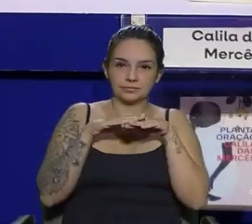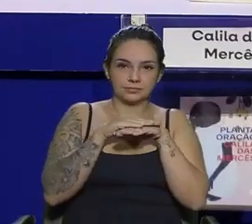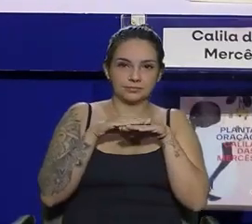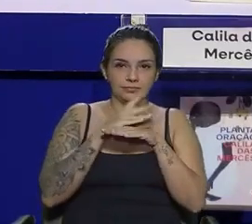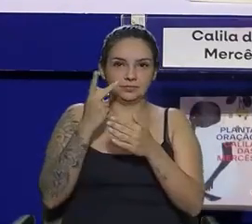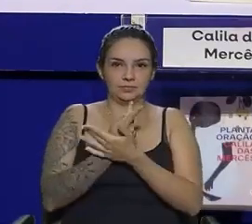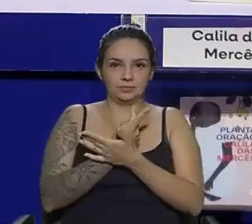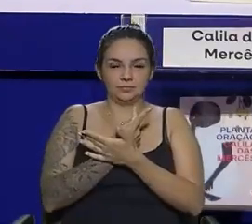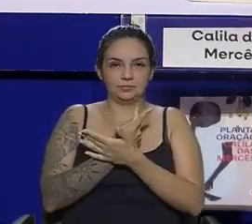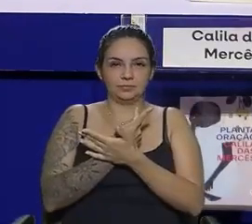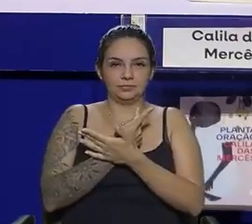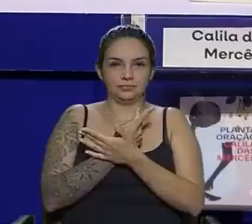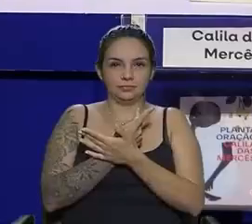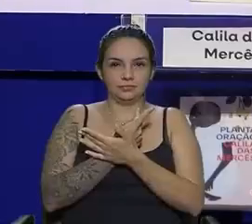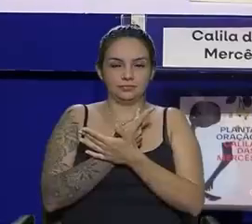conversas que